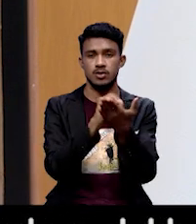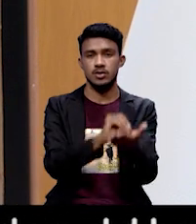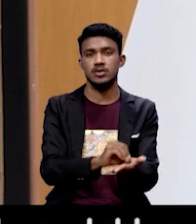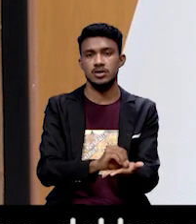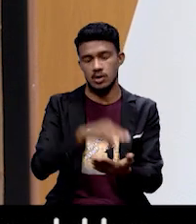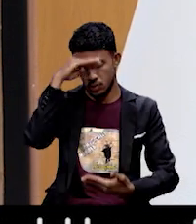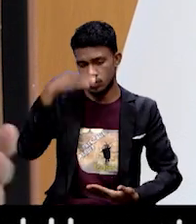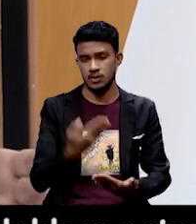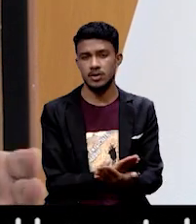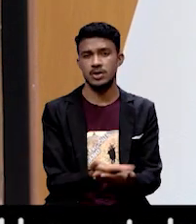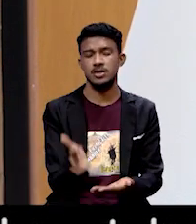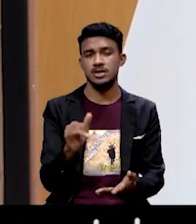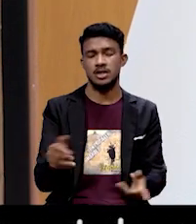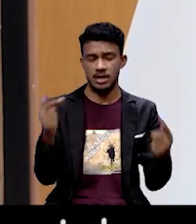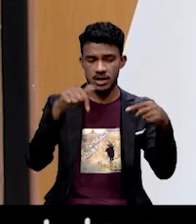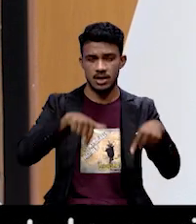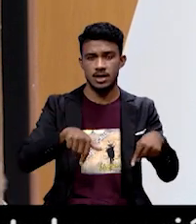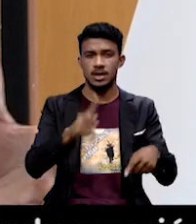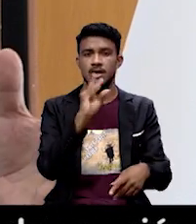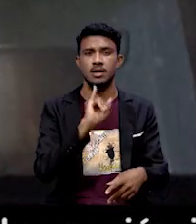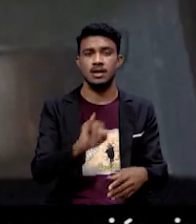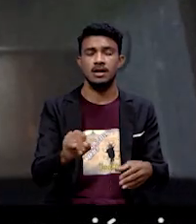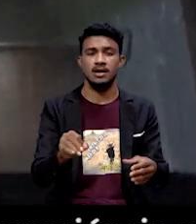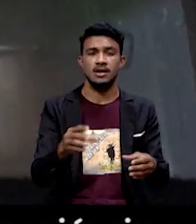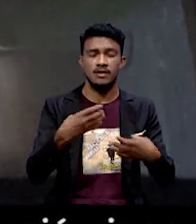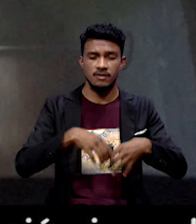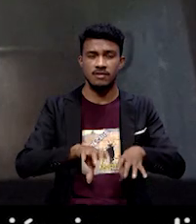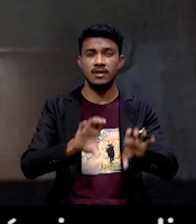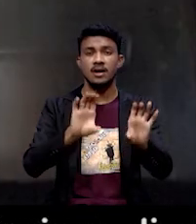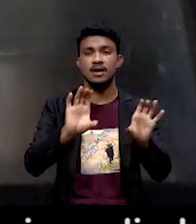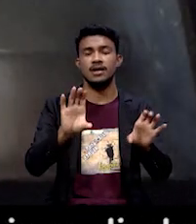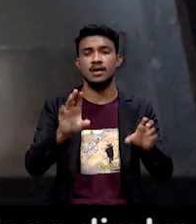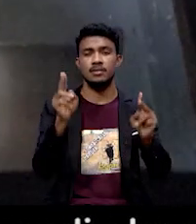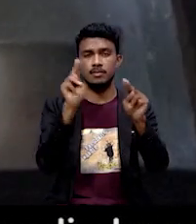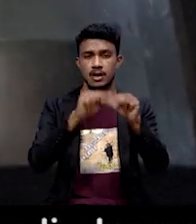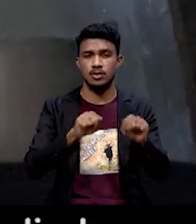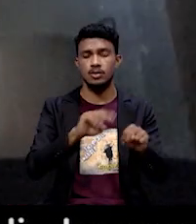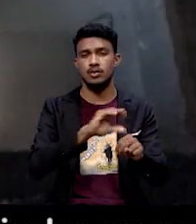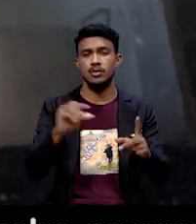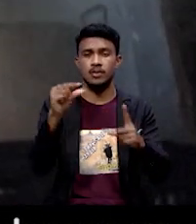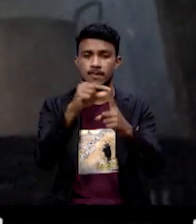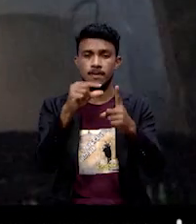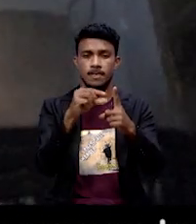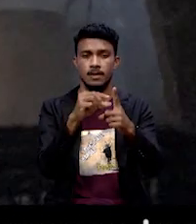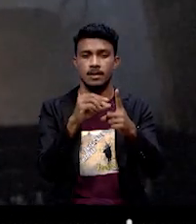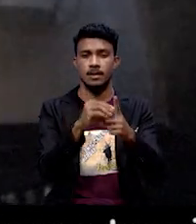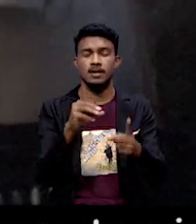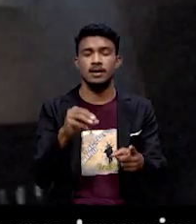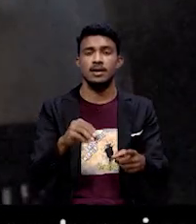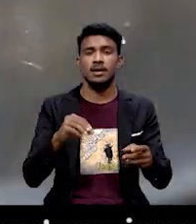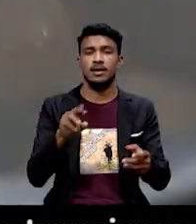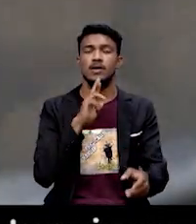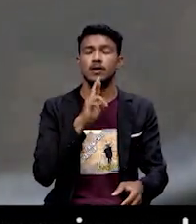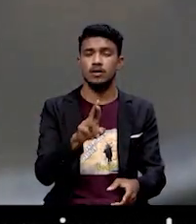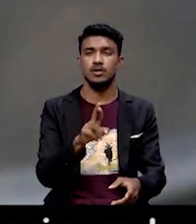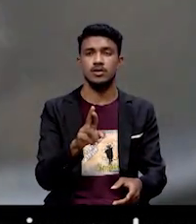maioria dele fang mantolo fang pentolang é ne realidade nebe mami hare kata